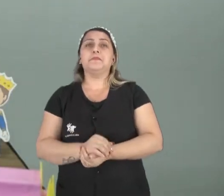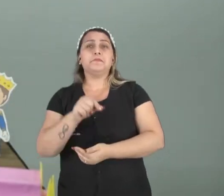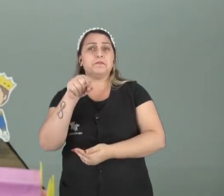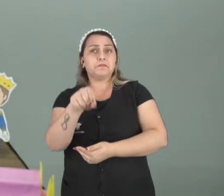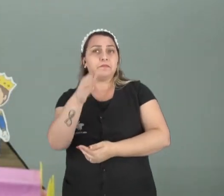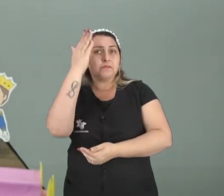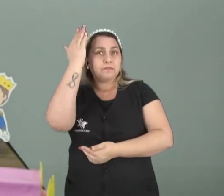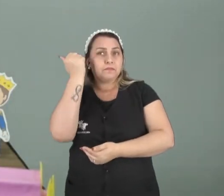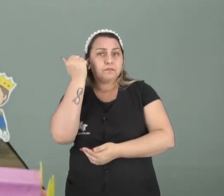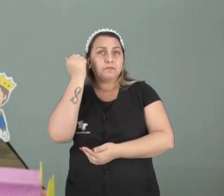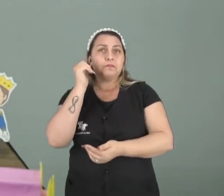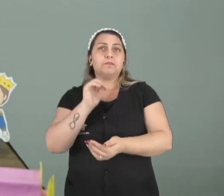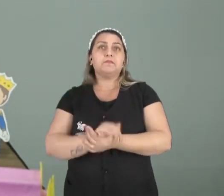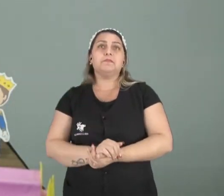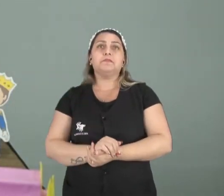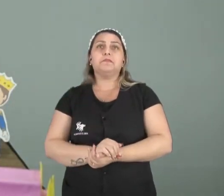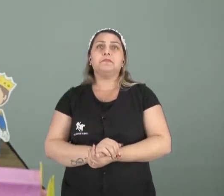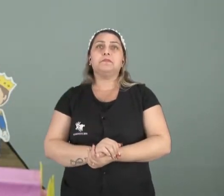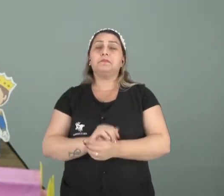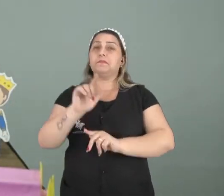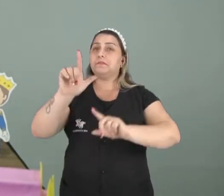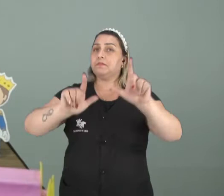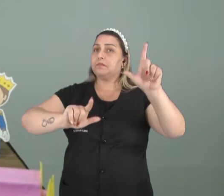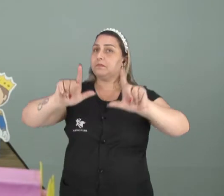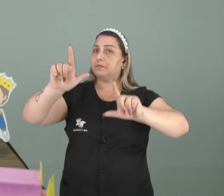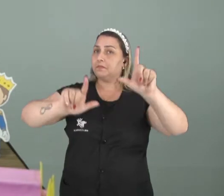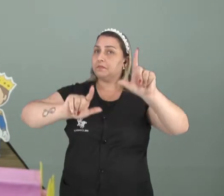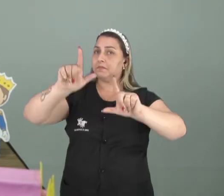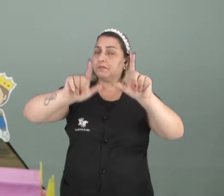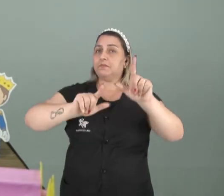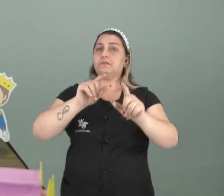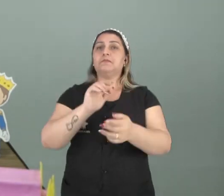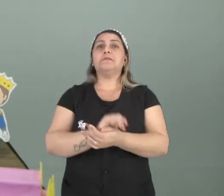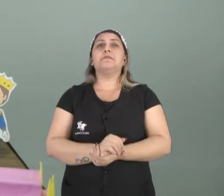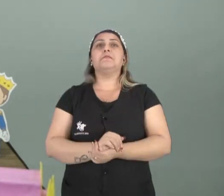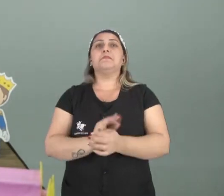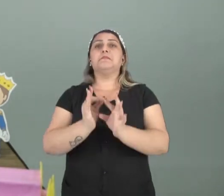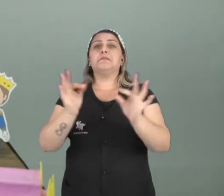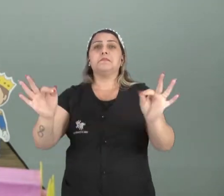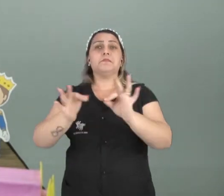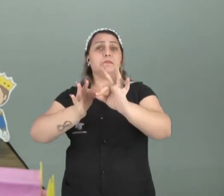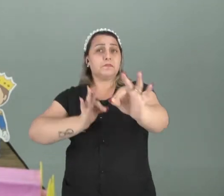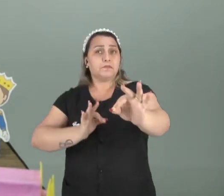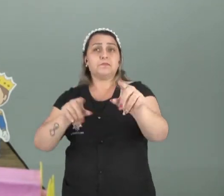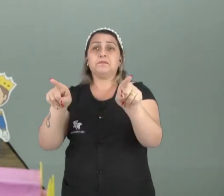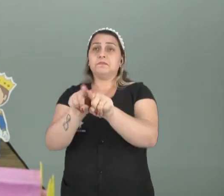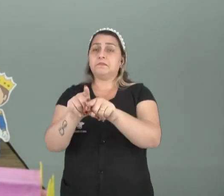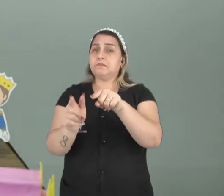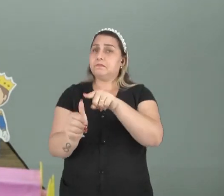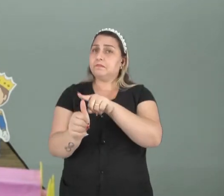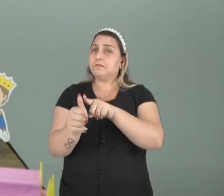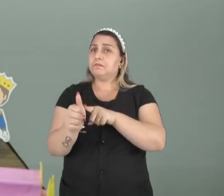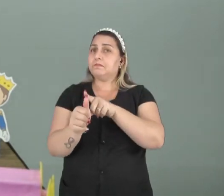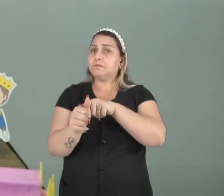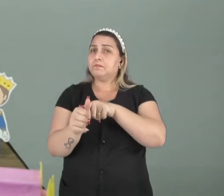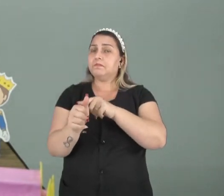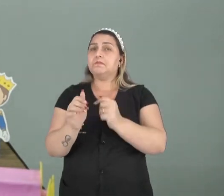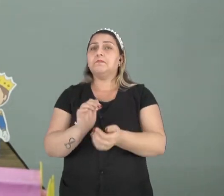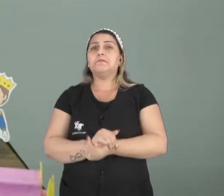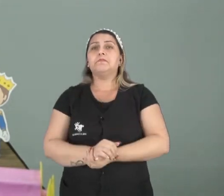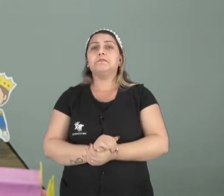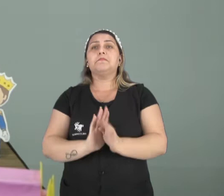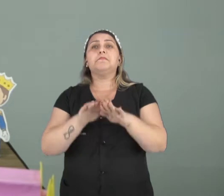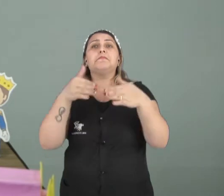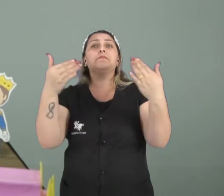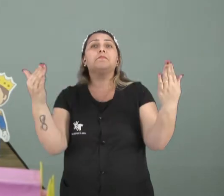Você sabia que as televisões, elas são medidas por polegada? Isso mesmo.